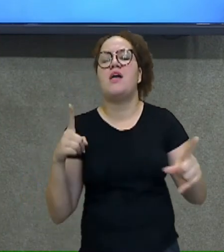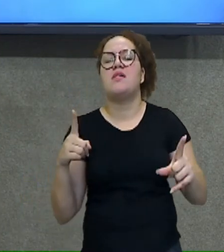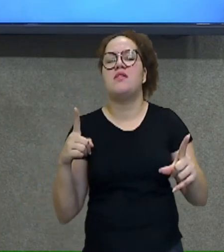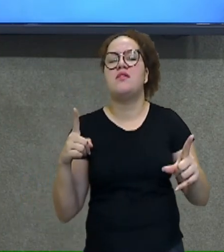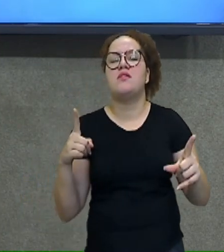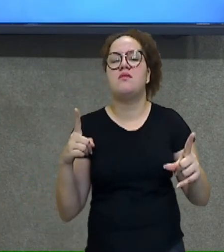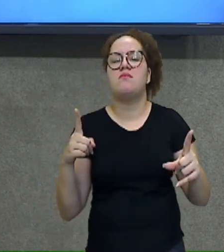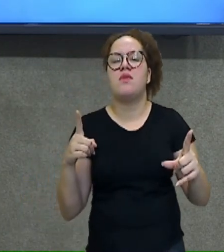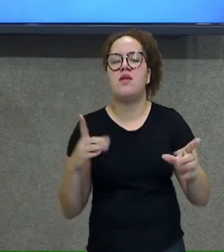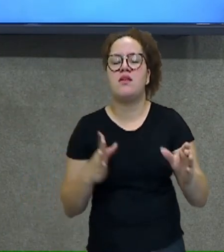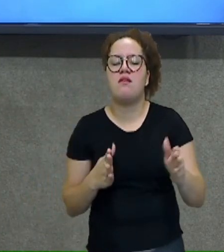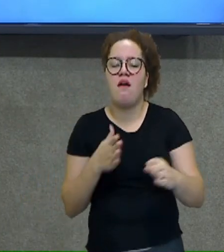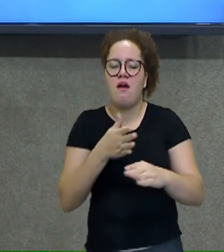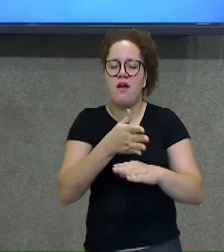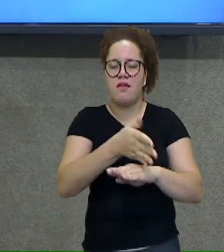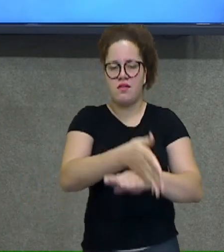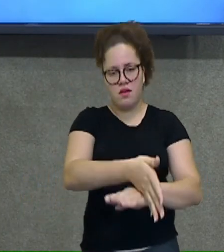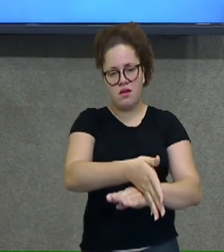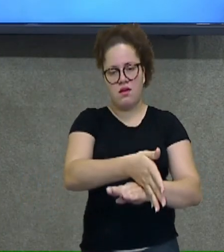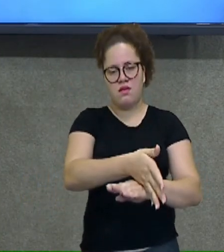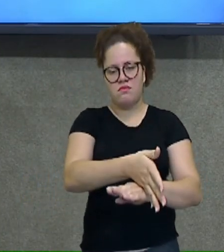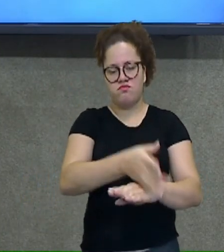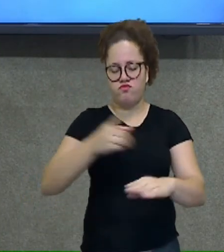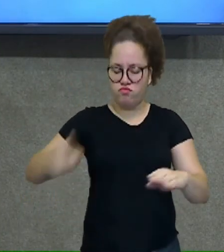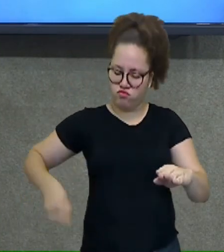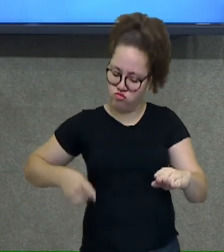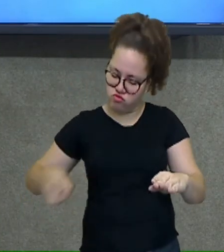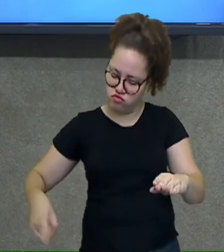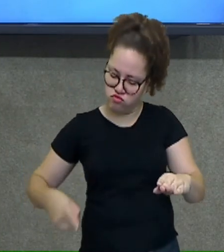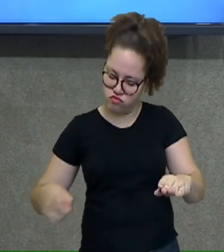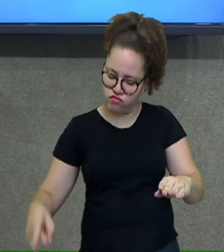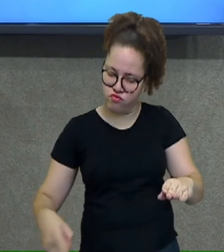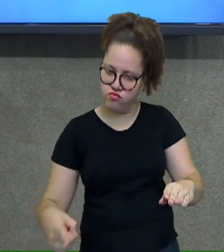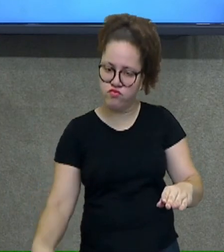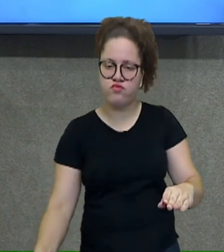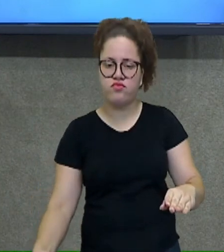se introduz, ele se aprofunda dentro do meio,